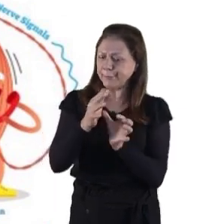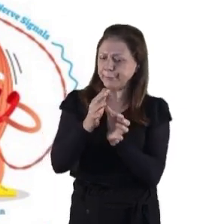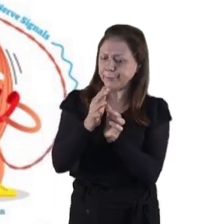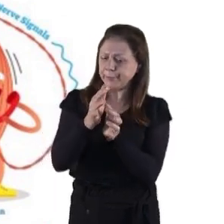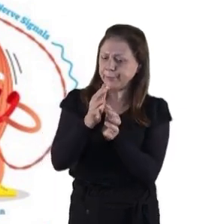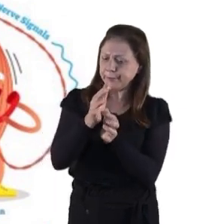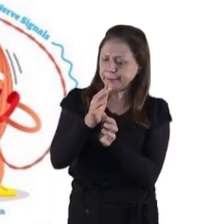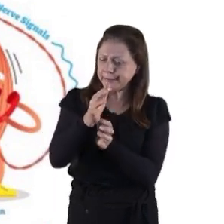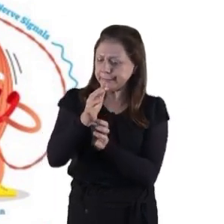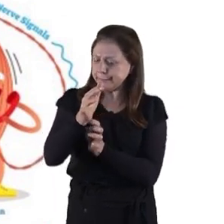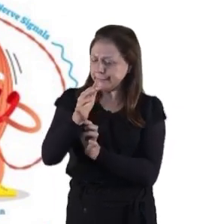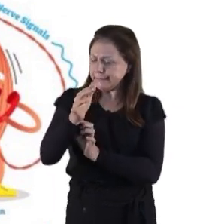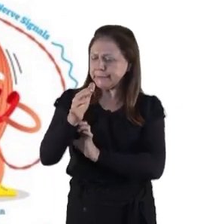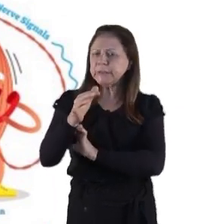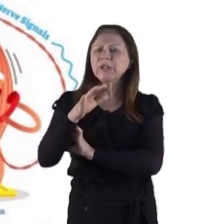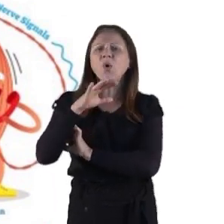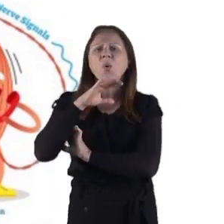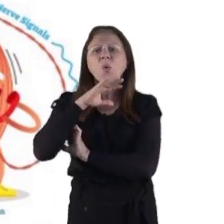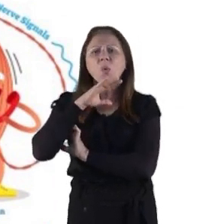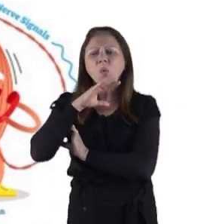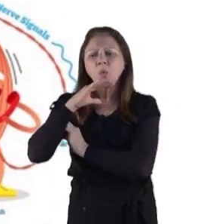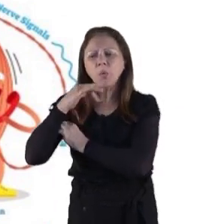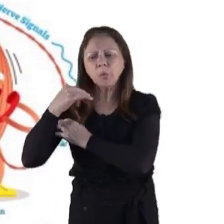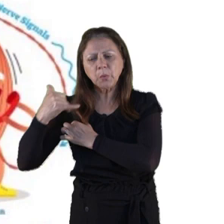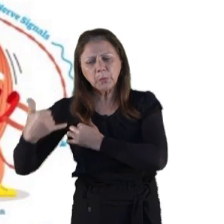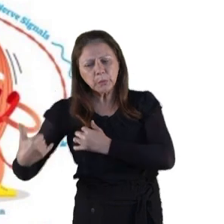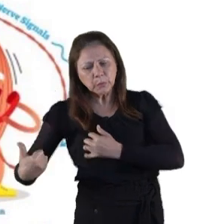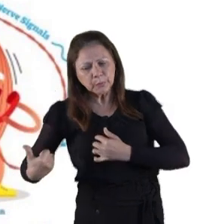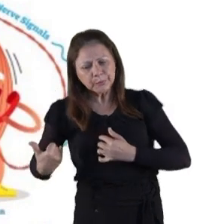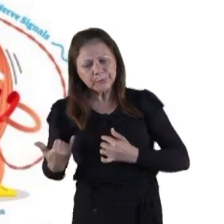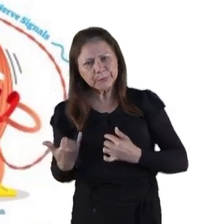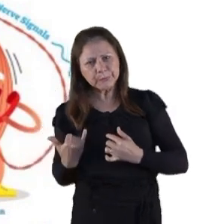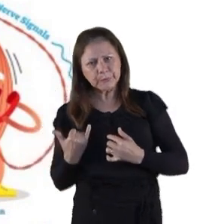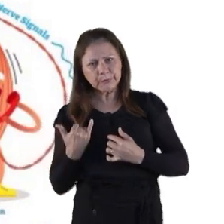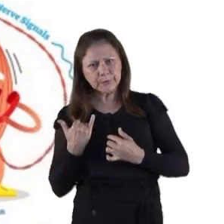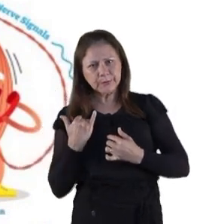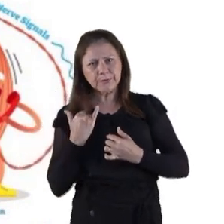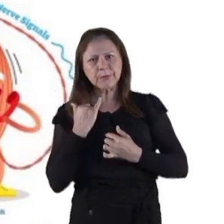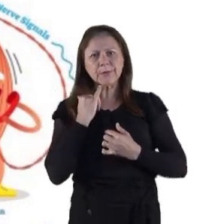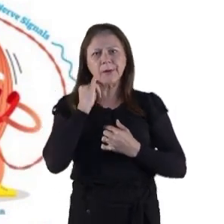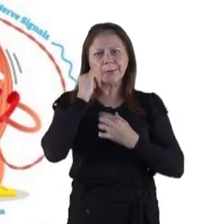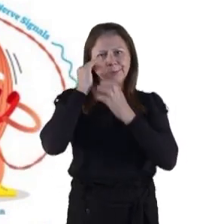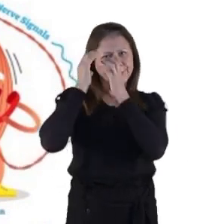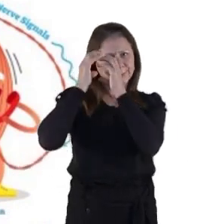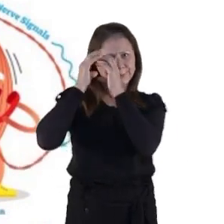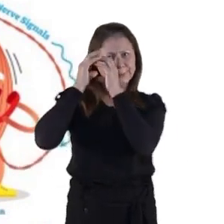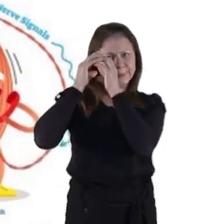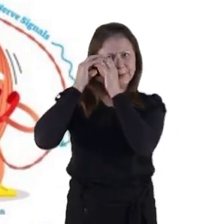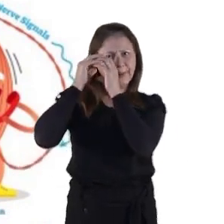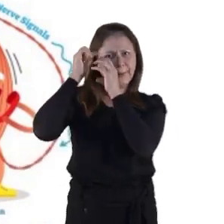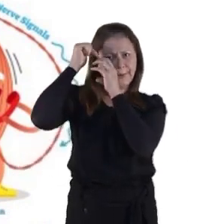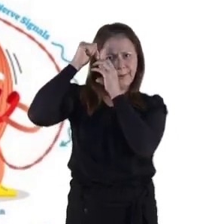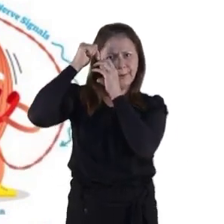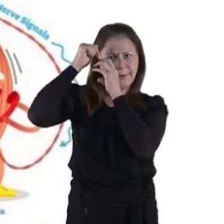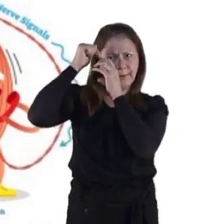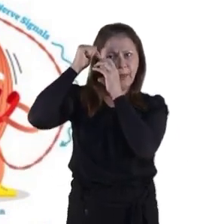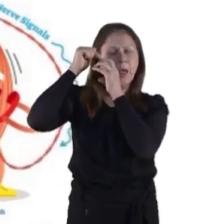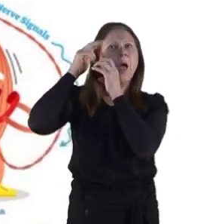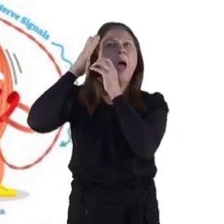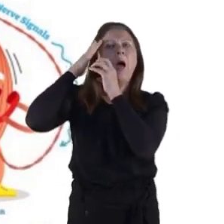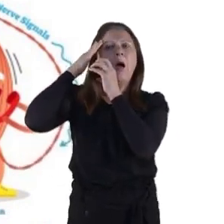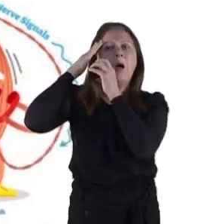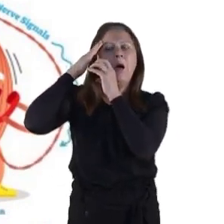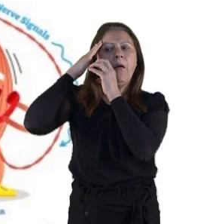essa sensação ruim, né? Vão levar informação pelos nervos para o meu cérebro, para o meu sistema nervoso central, que